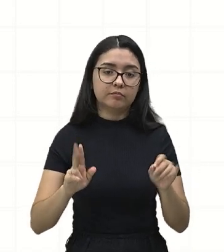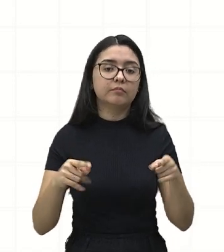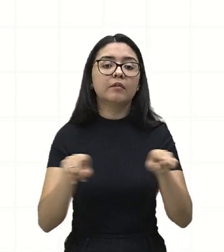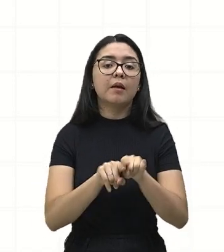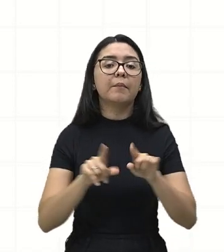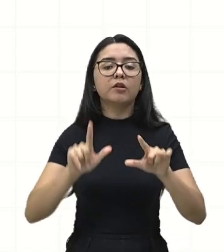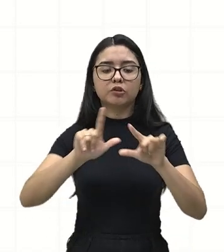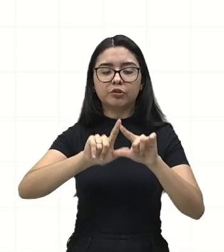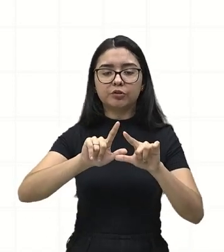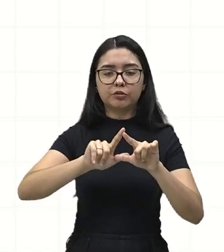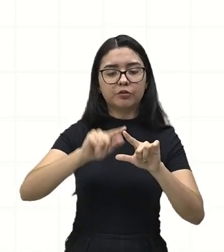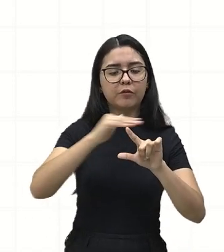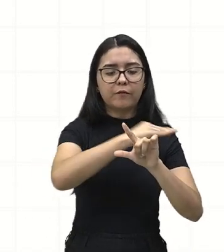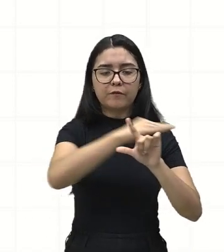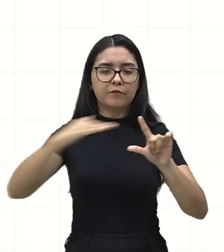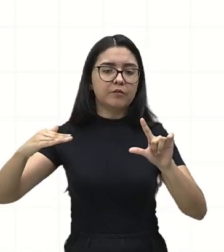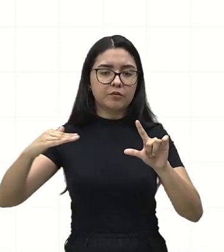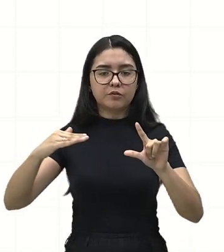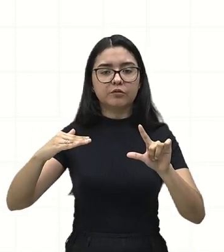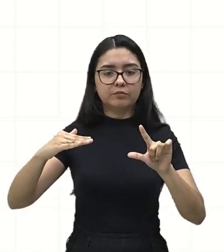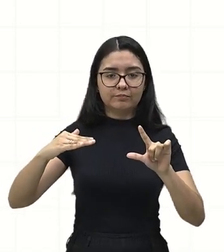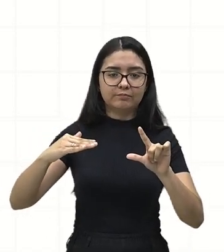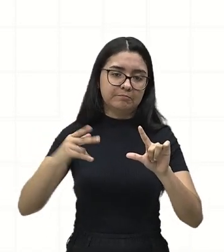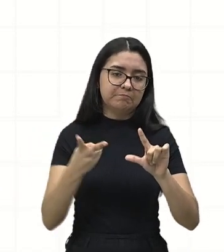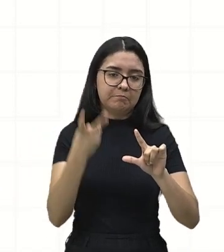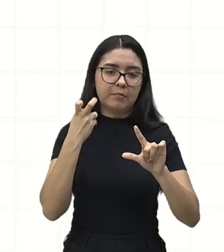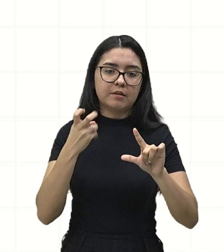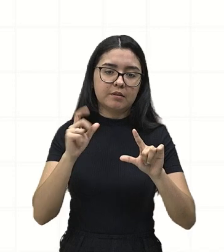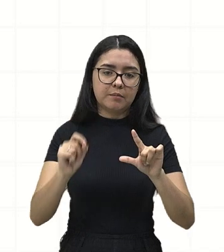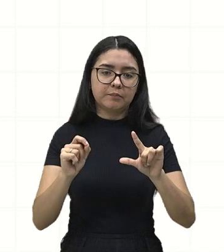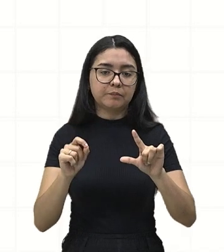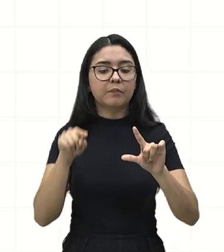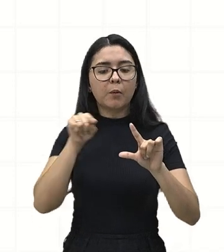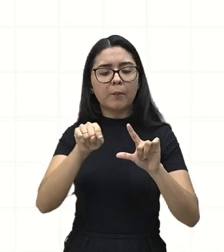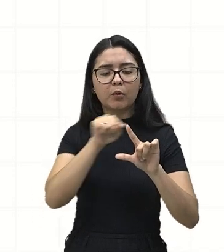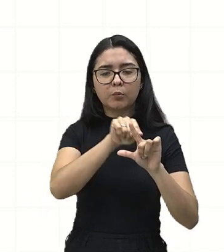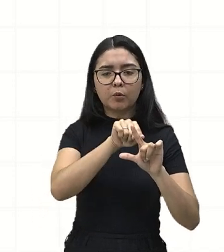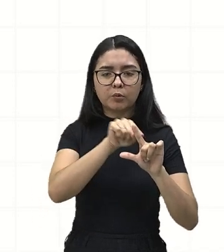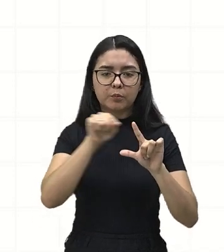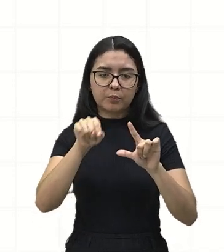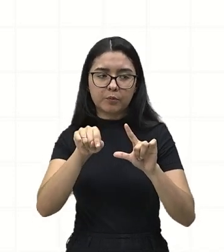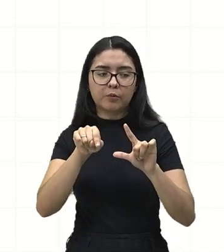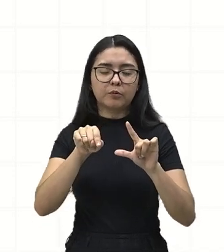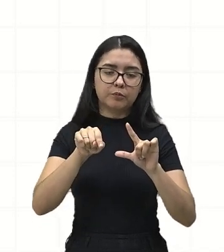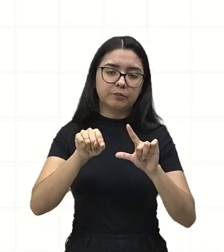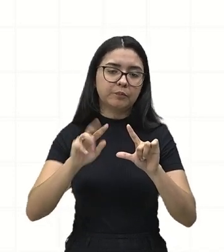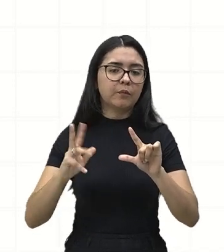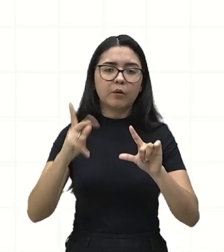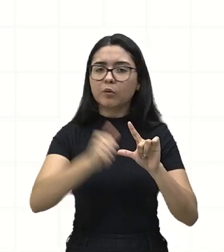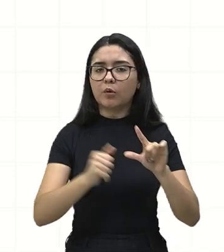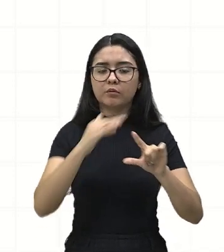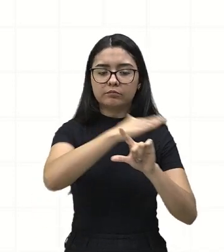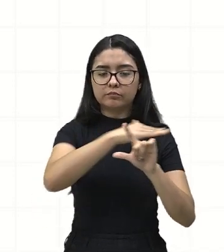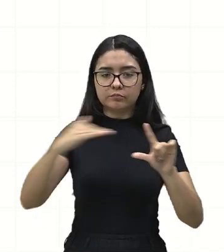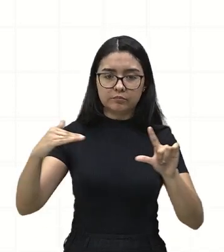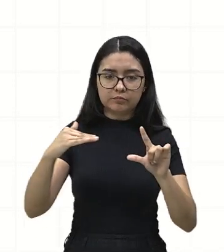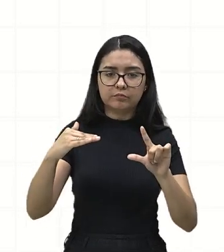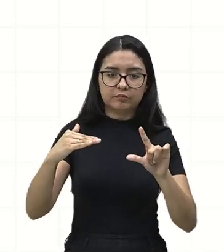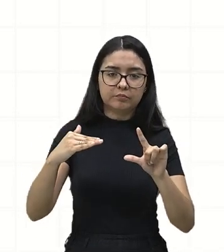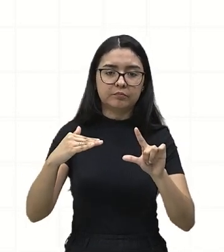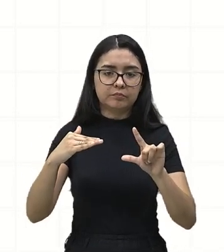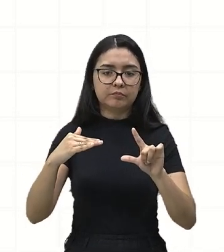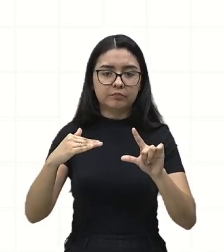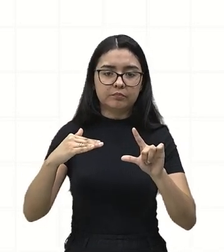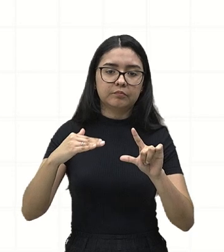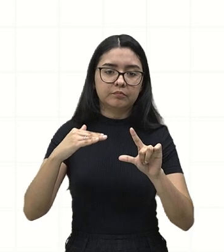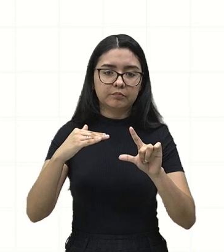triângulo em dois pontos aqui, ó. E o que é que ele fala? Toda reta paralela a um lado, então essa reta R é